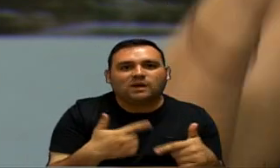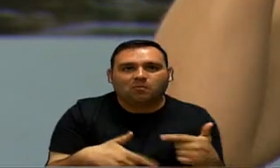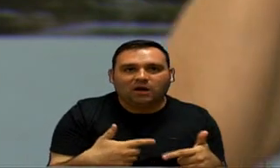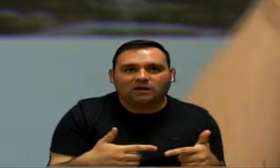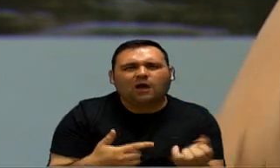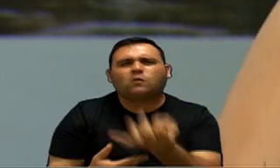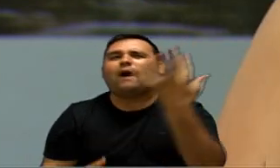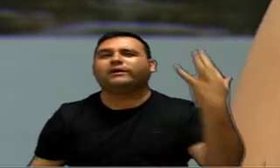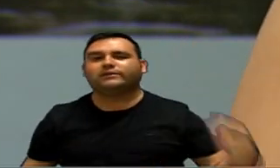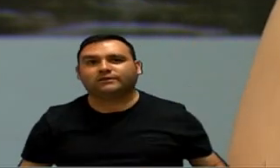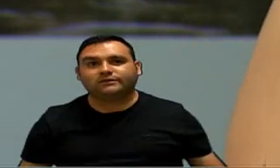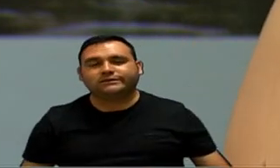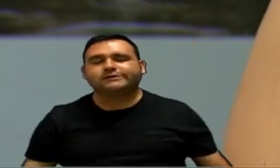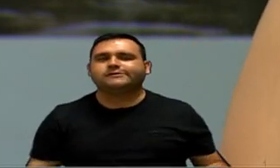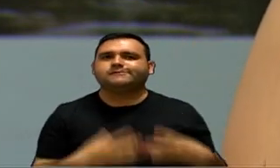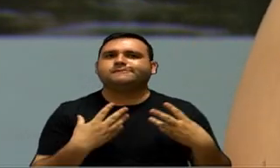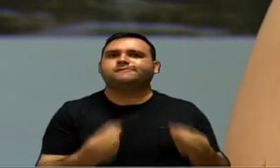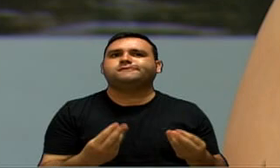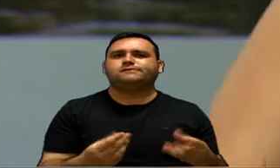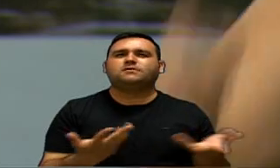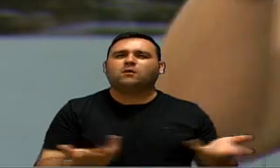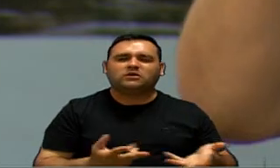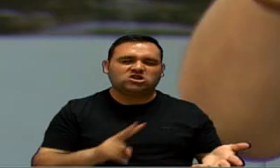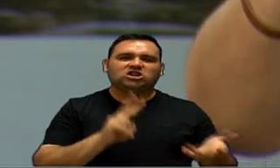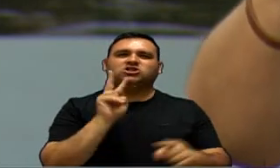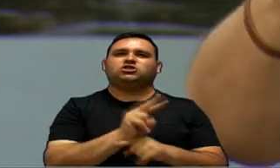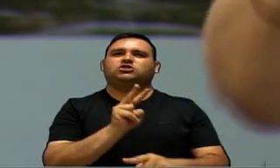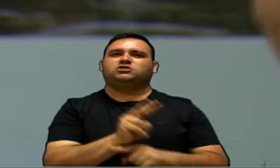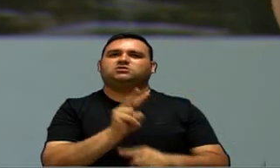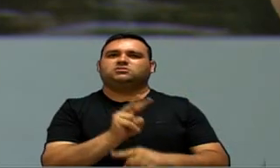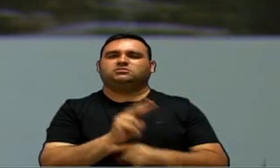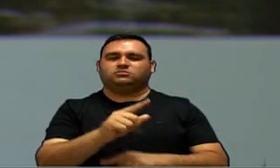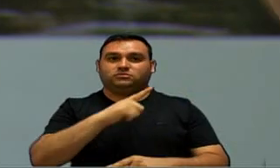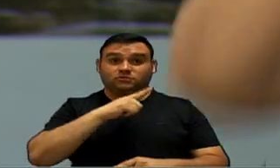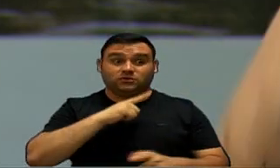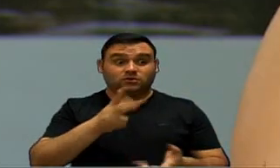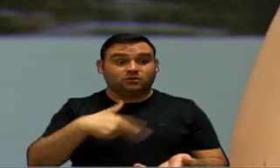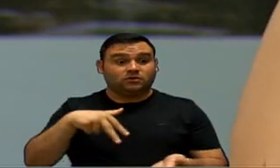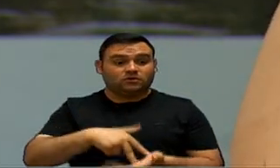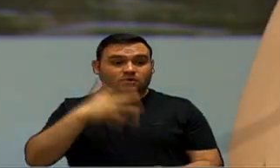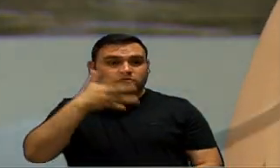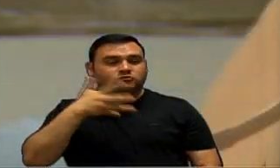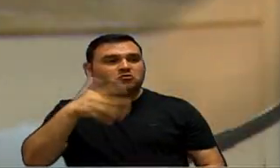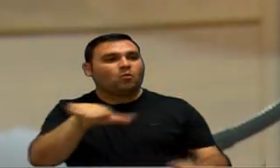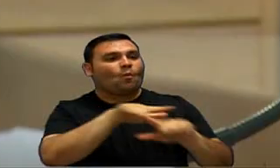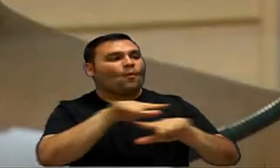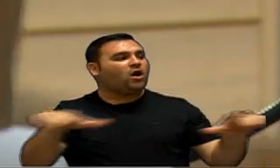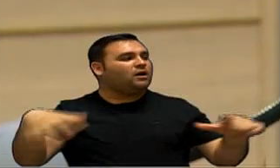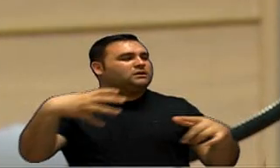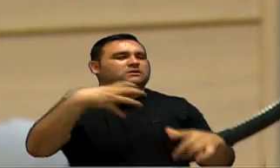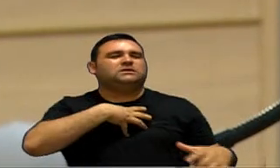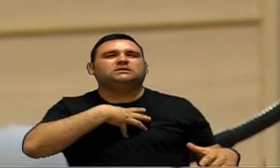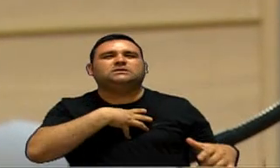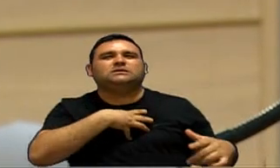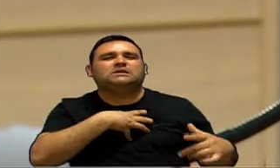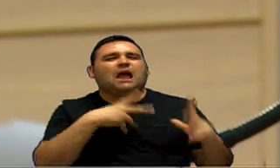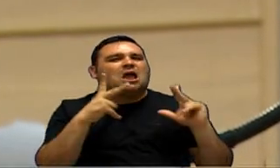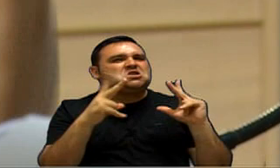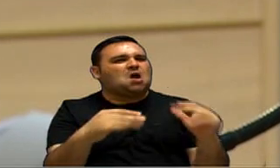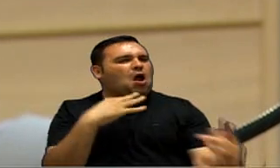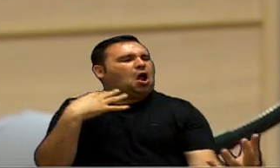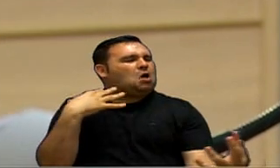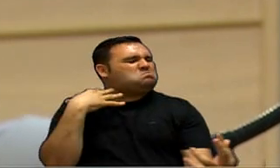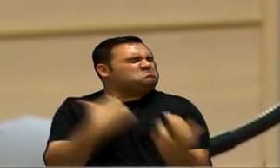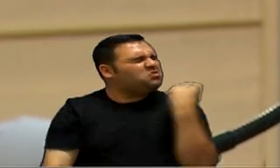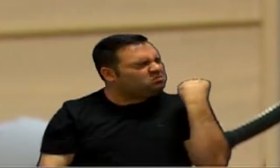Então, é muito simbólico esses 16 dias. E eu vendo aqui essa tribuna vazia, eu me sinto